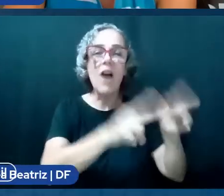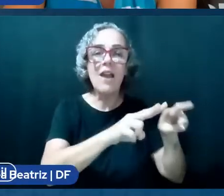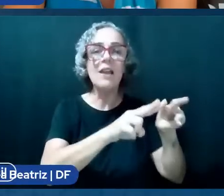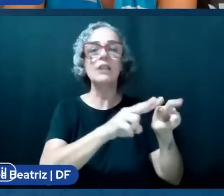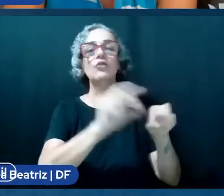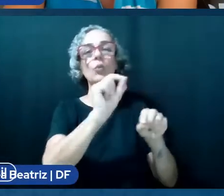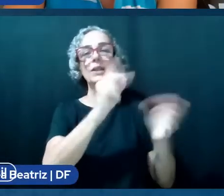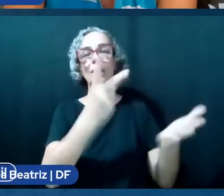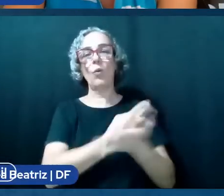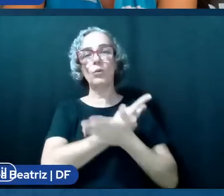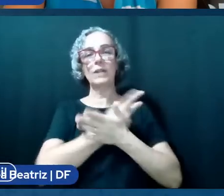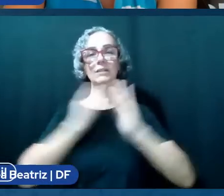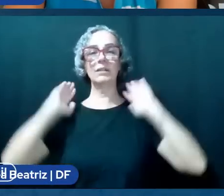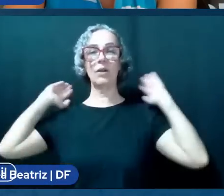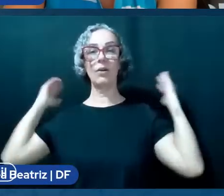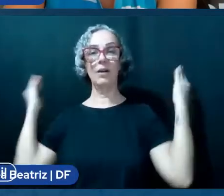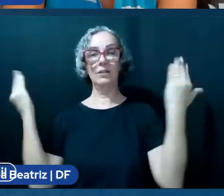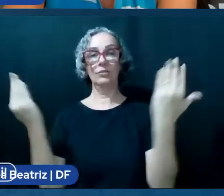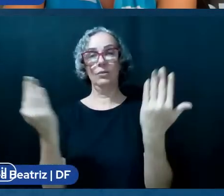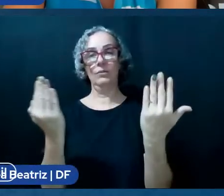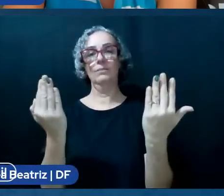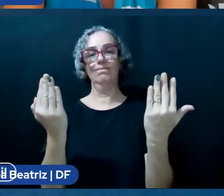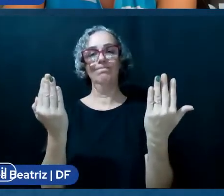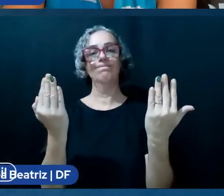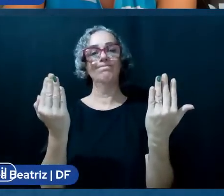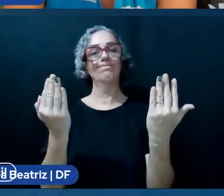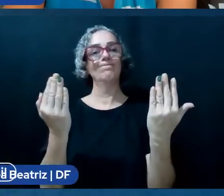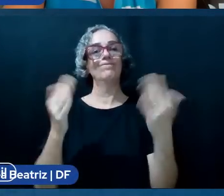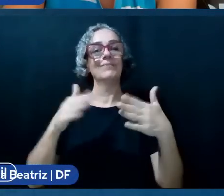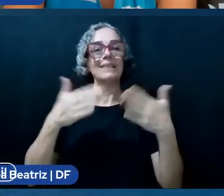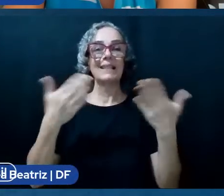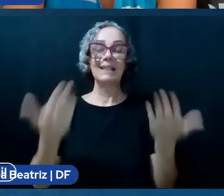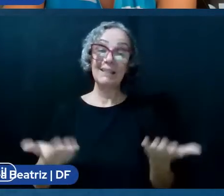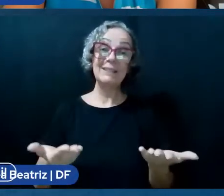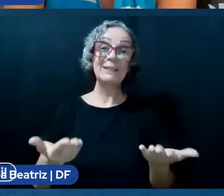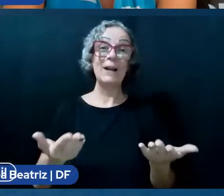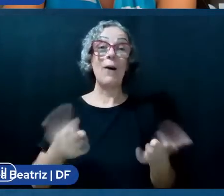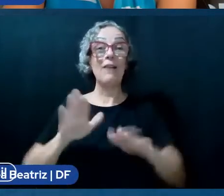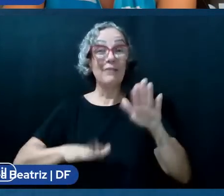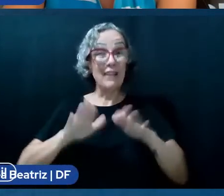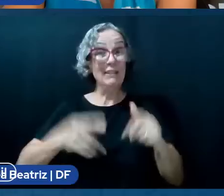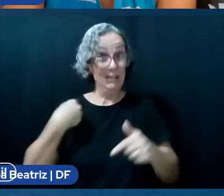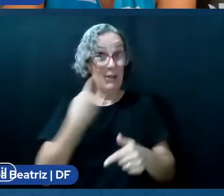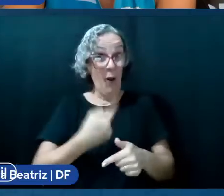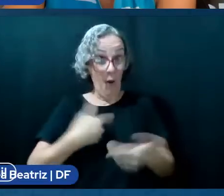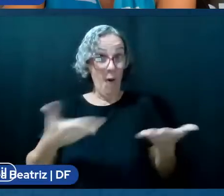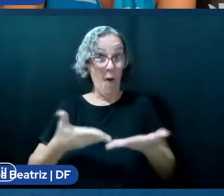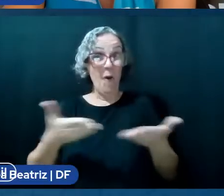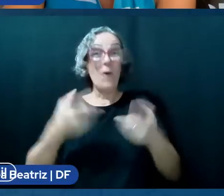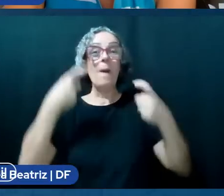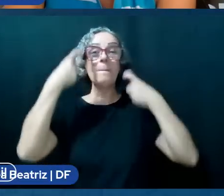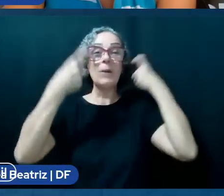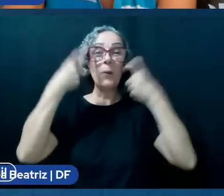bastante comum isso no nosso dia a dia, né? Preocupado com um determinado problema que nós estamos passando,